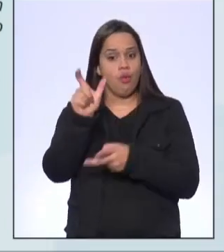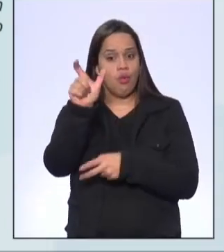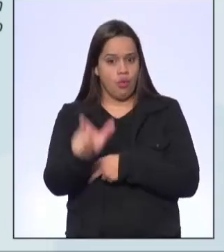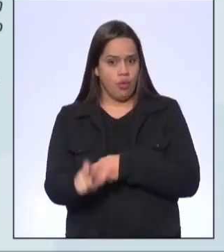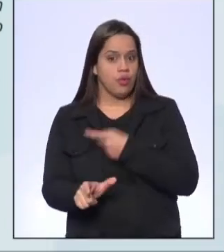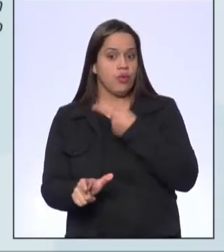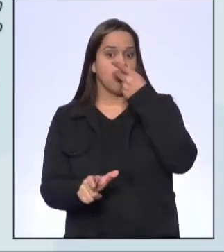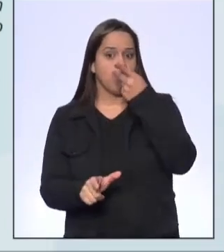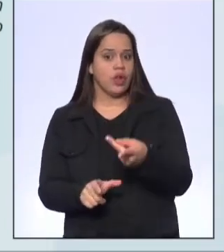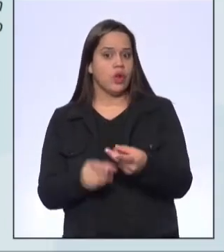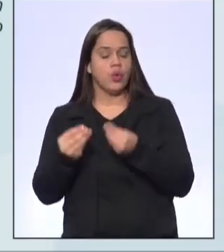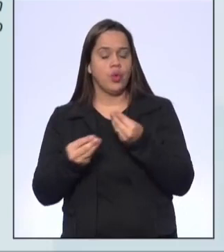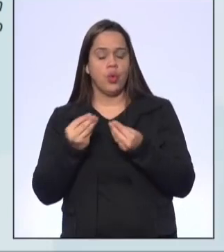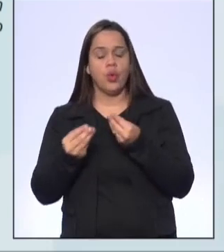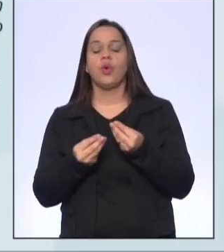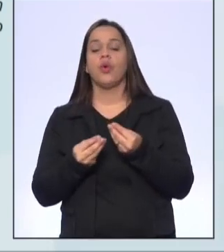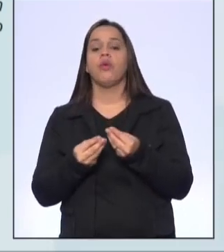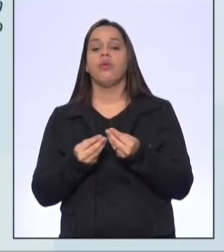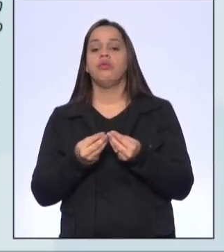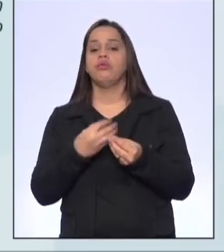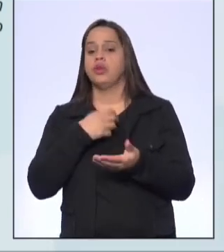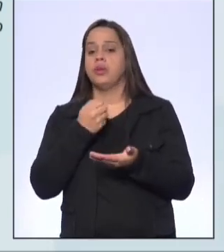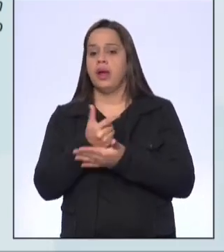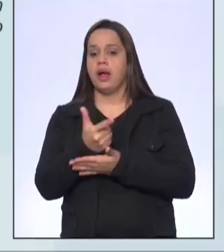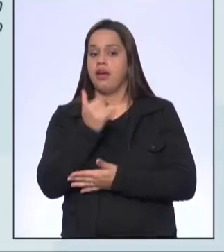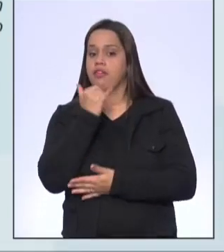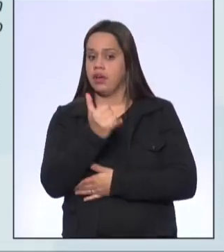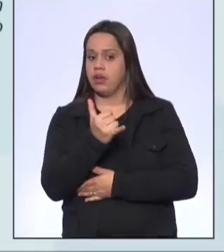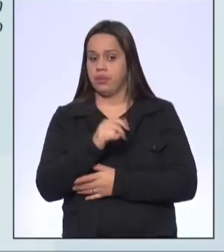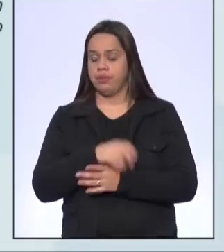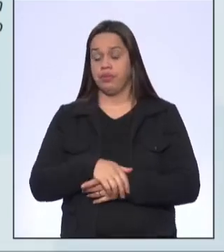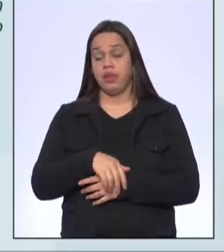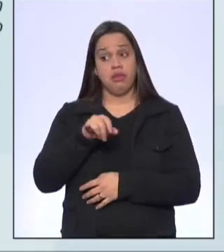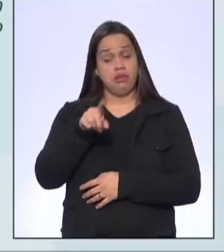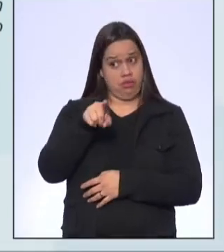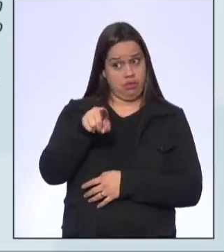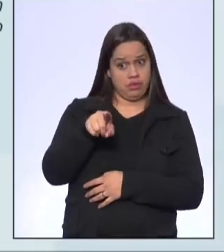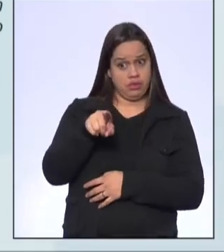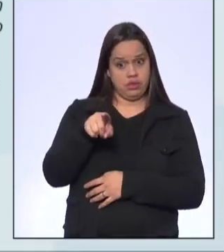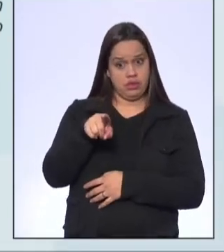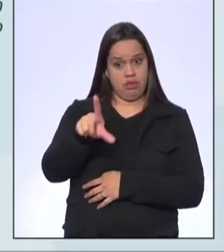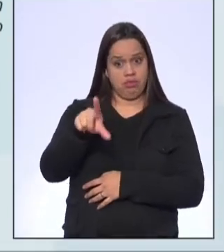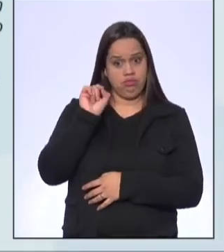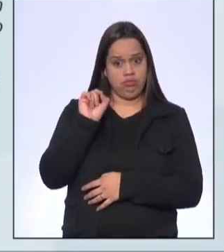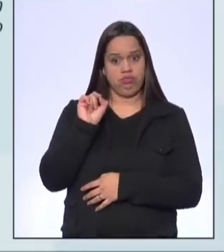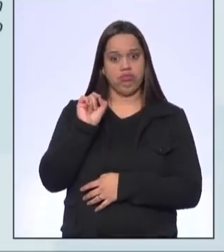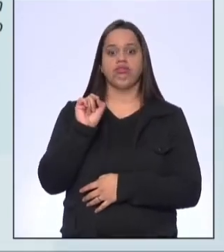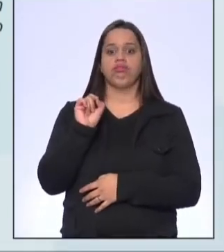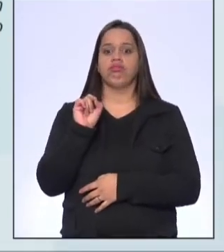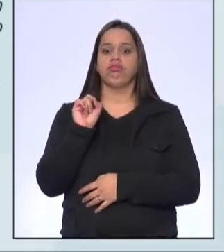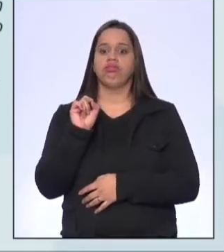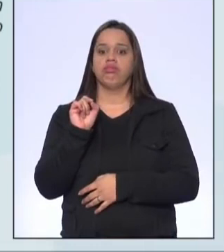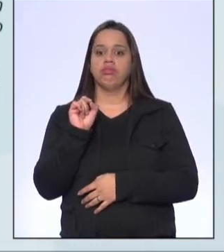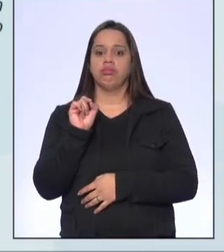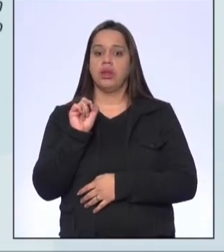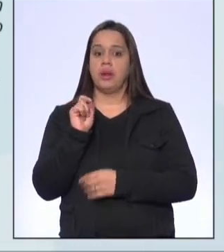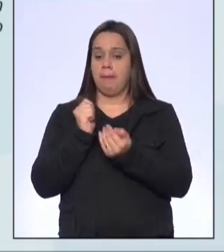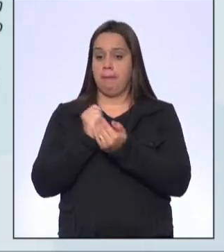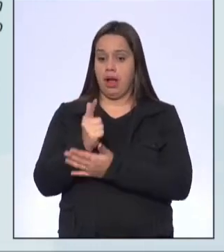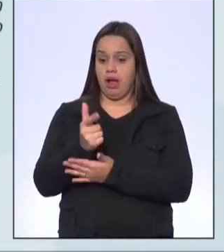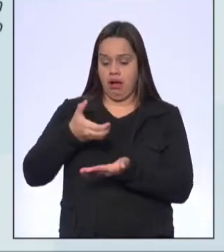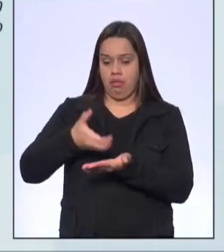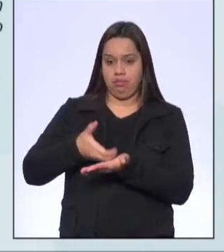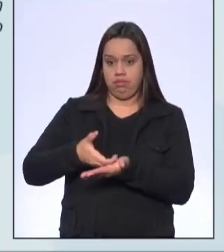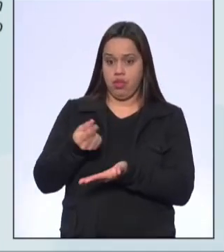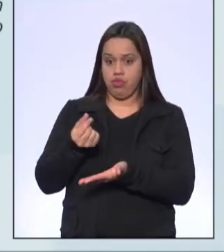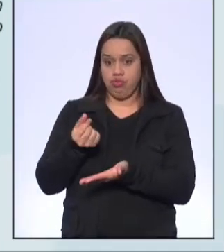forma de pagamento ao cliente e deu o seguinte aviso: caso o senhor opte, né, solicite por pagar em